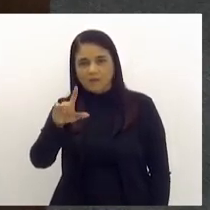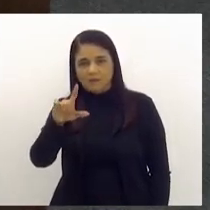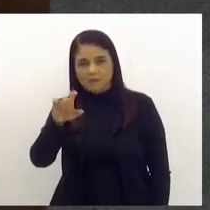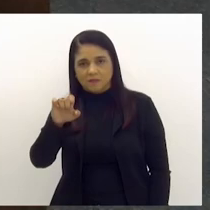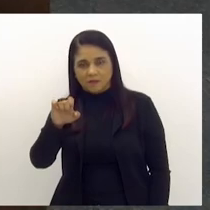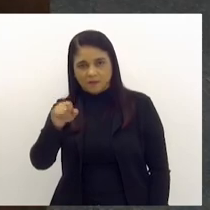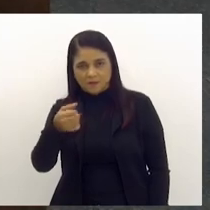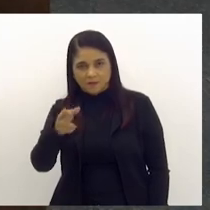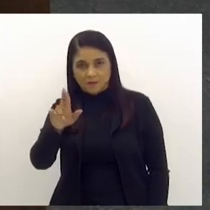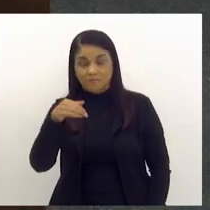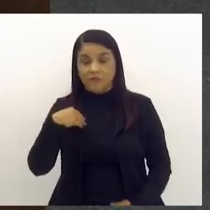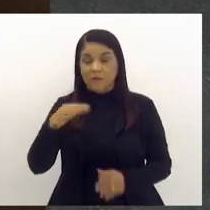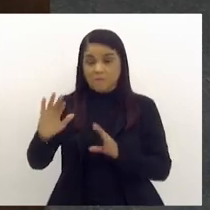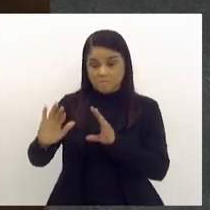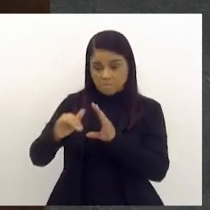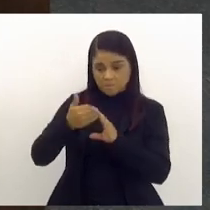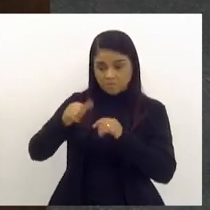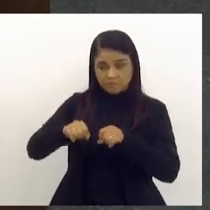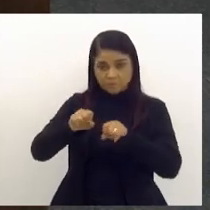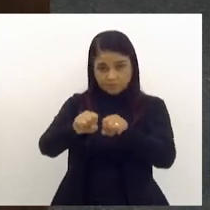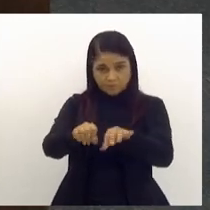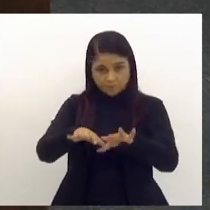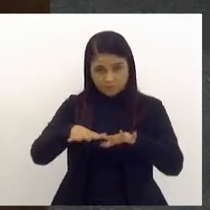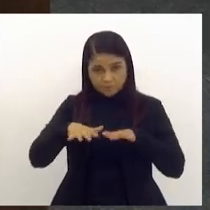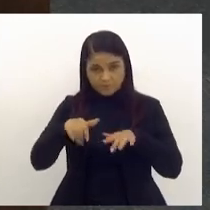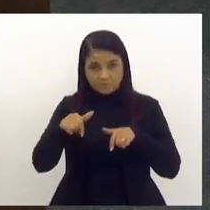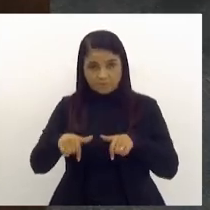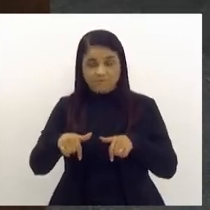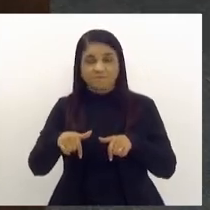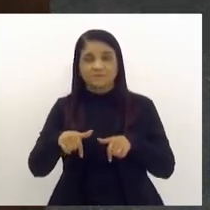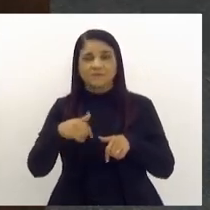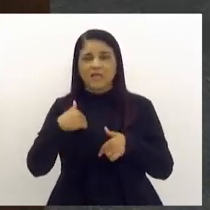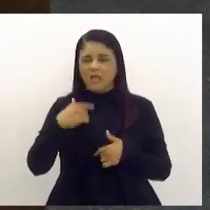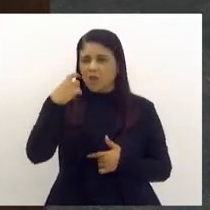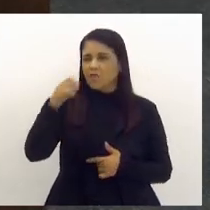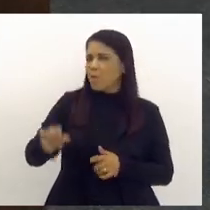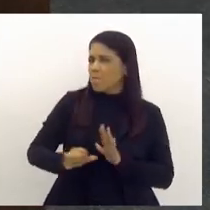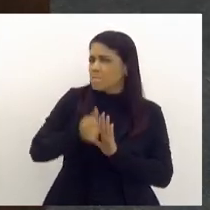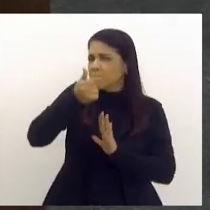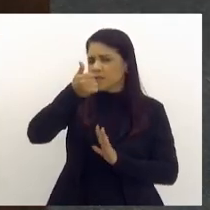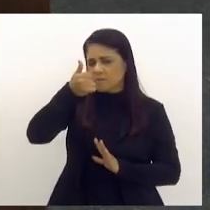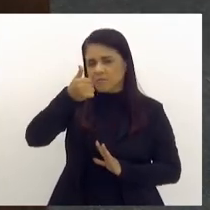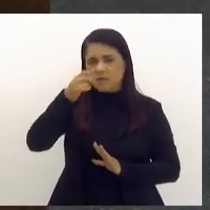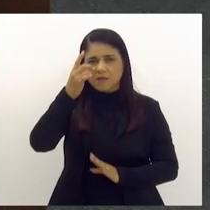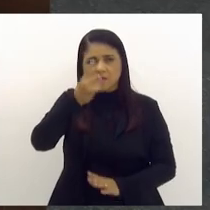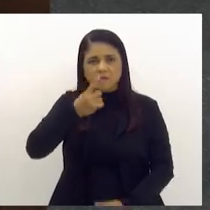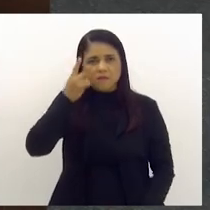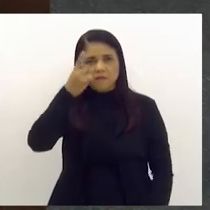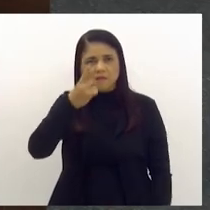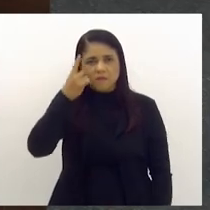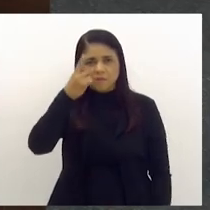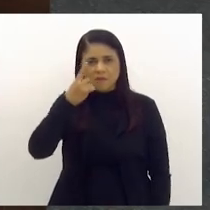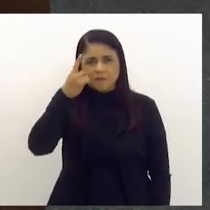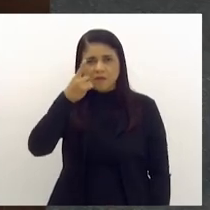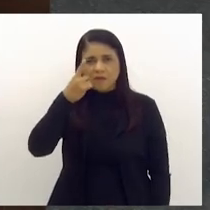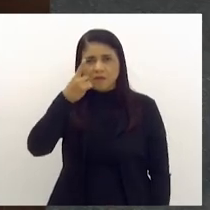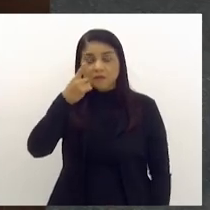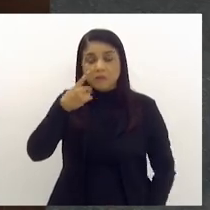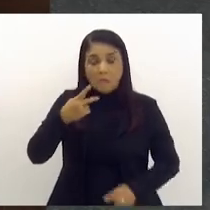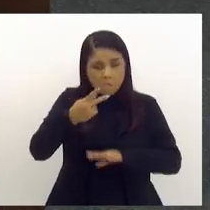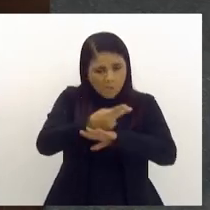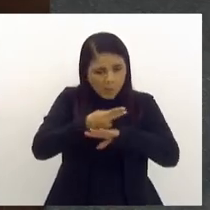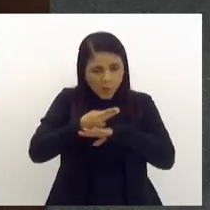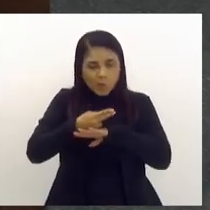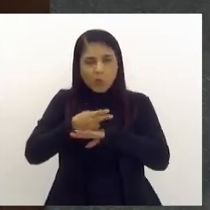mensagem chegou na Casa Legislativa, eu devo ter sido uma das primeiras deputadas que procurou